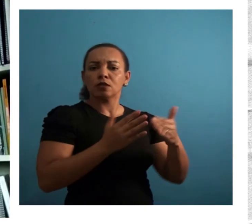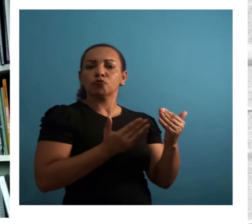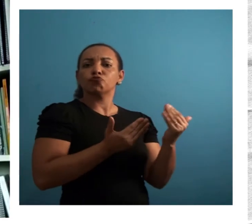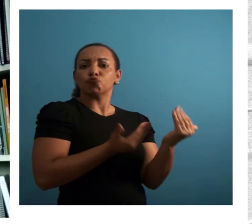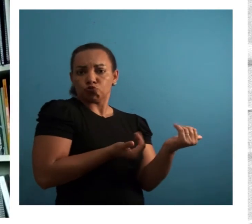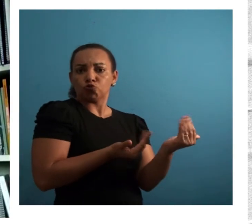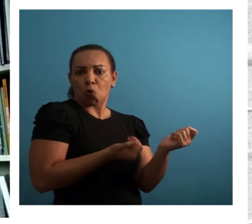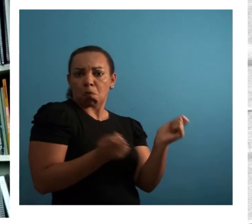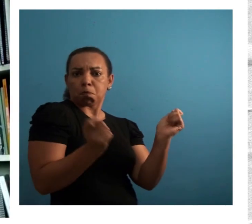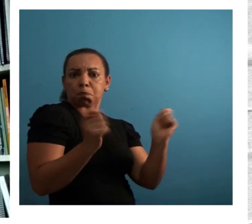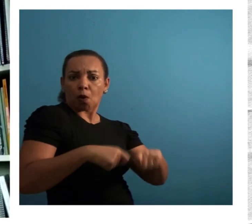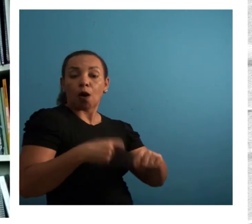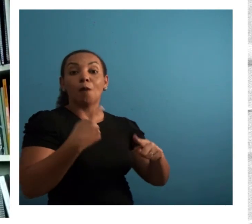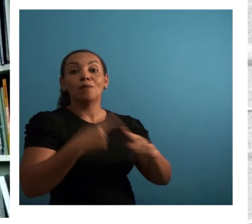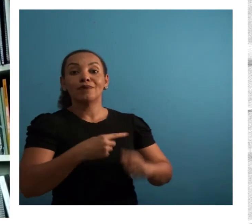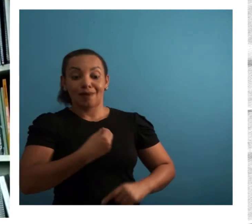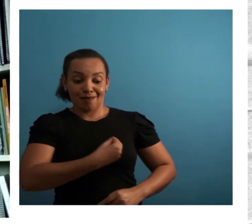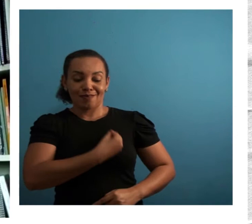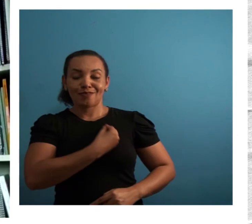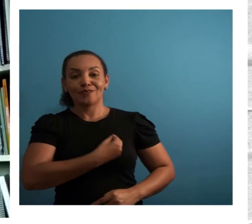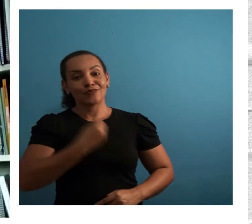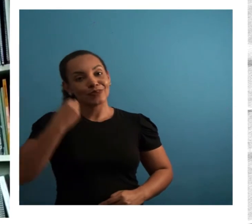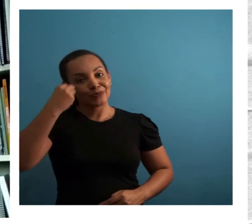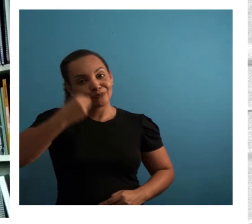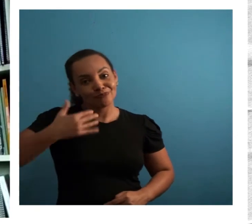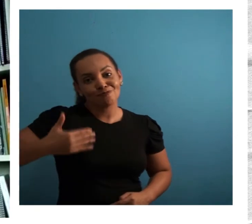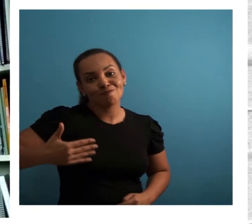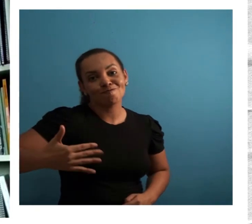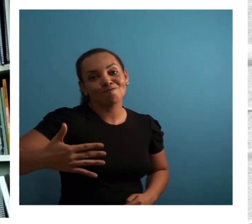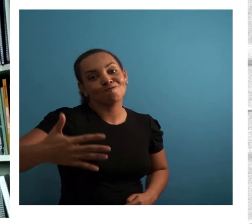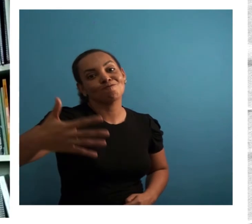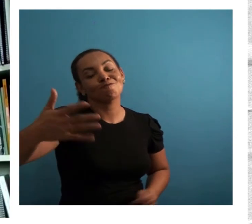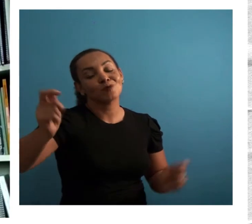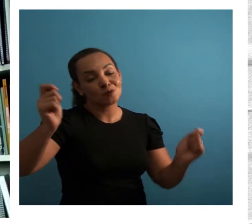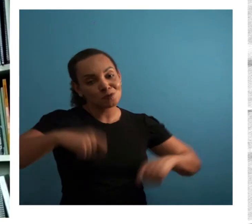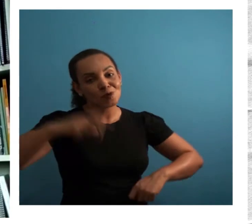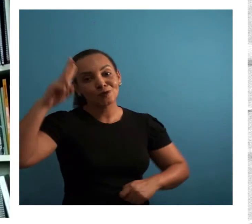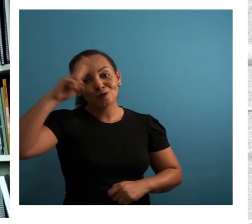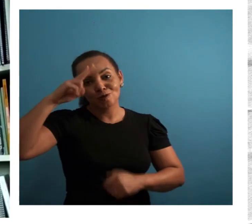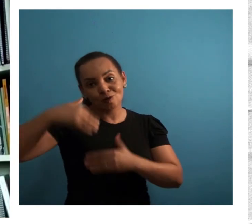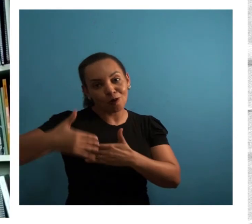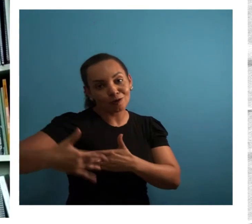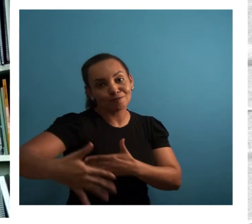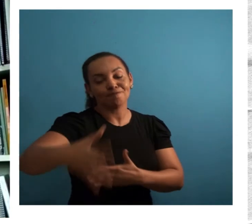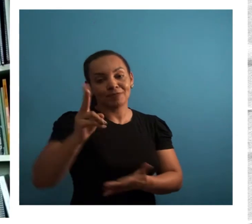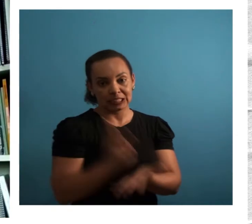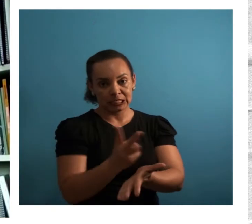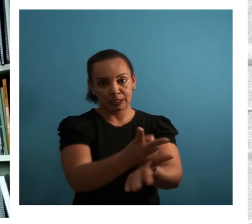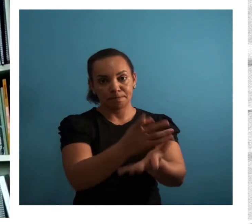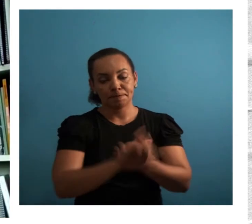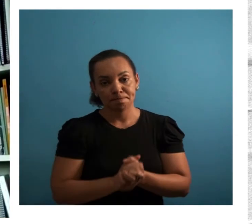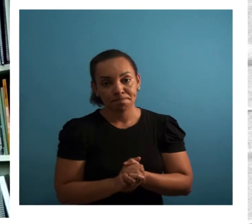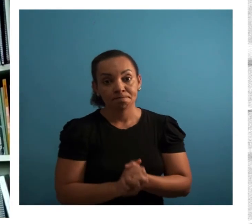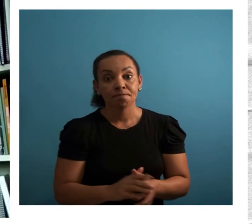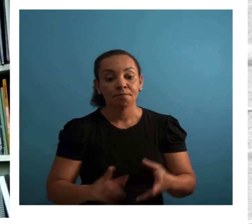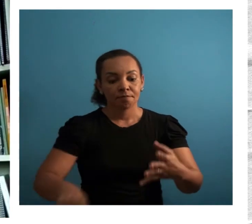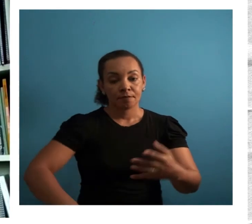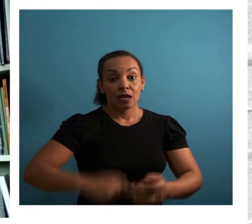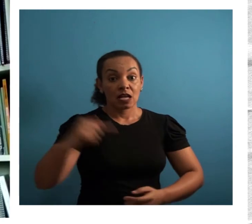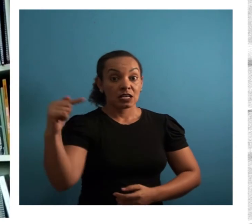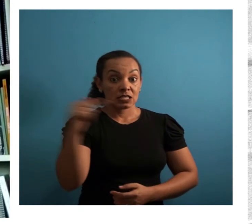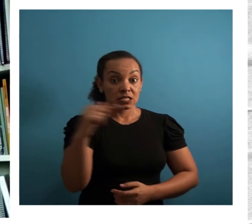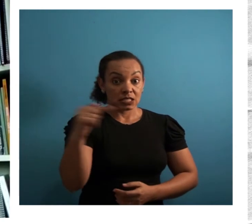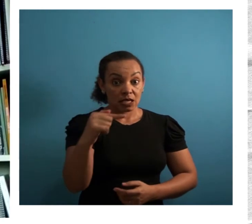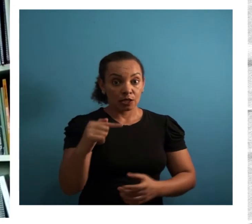porque eles têm uma longa vida uma longa história ser feita e em sétimo lugar unificar nos